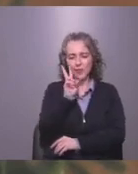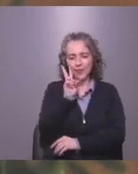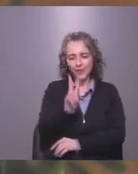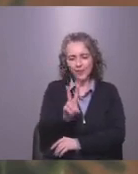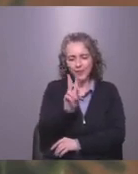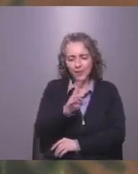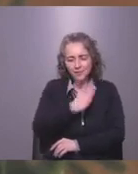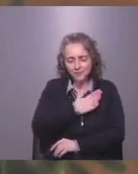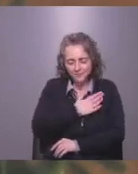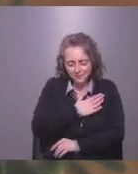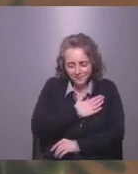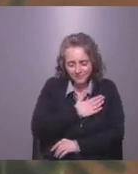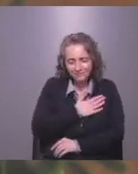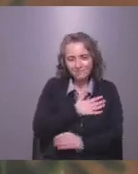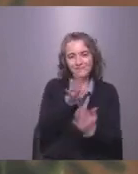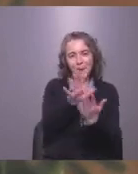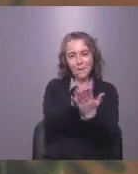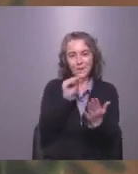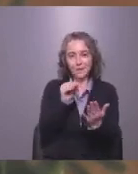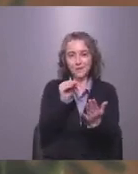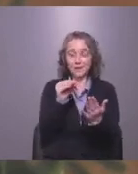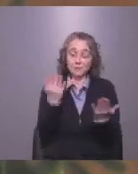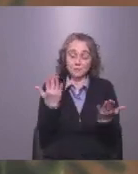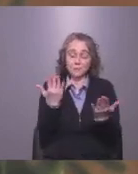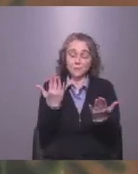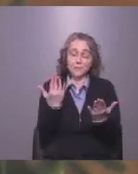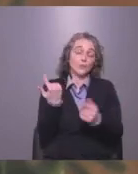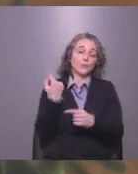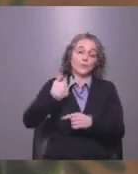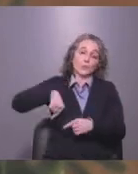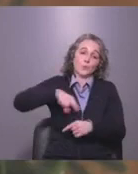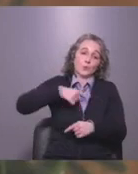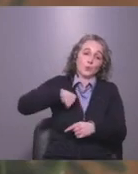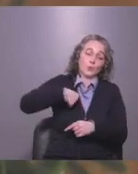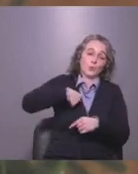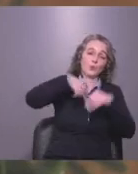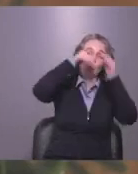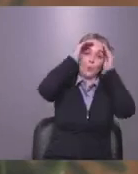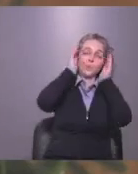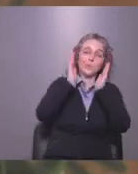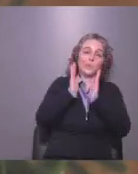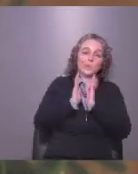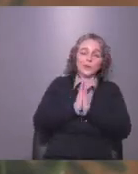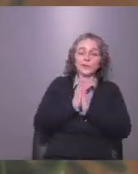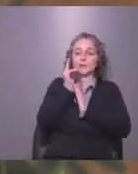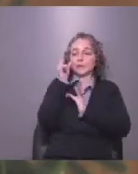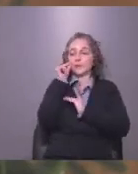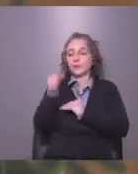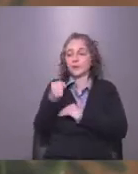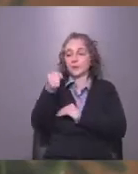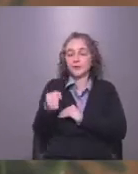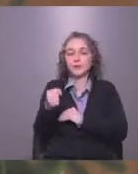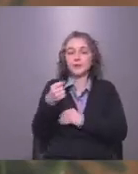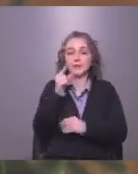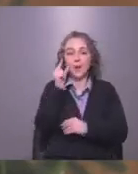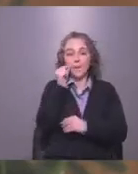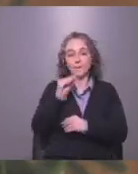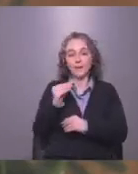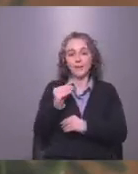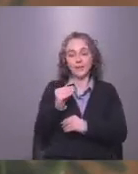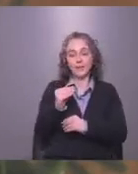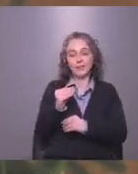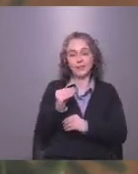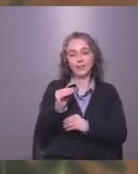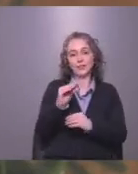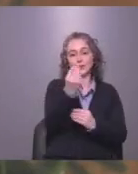presépios têm apenas a Sagrada Família, como é o caso do presépio desta Basílica da Santíssima Trindade. Outros